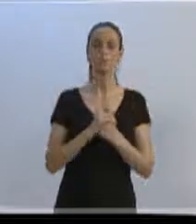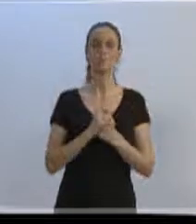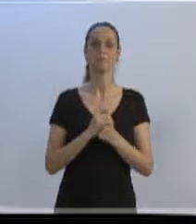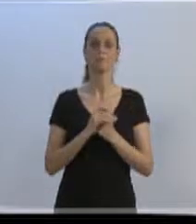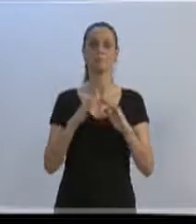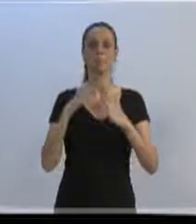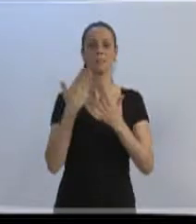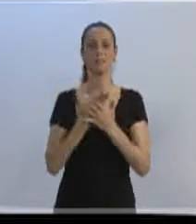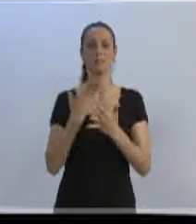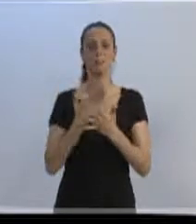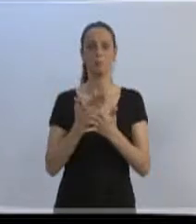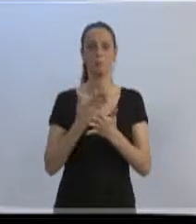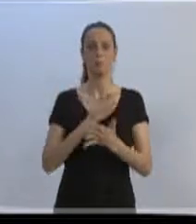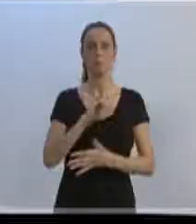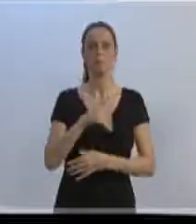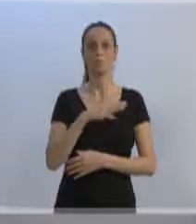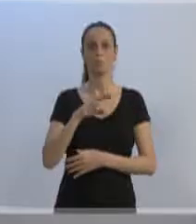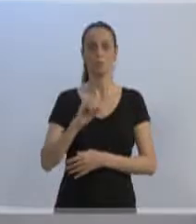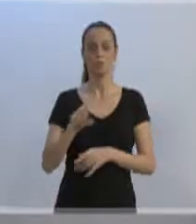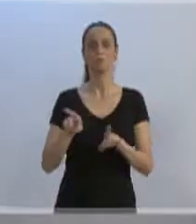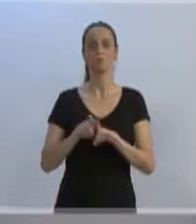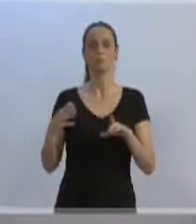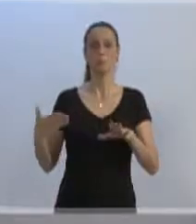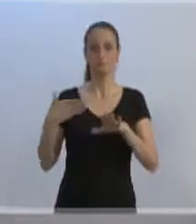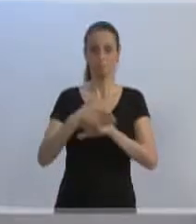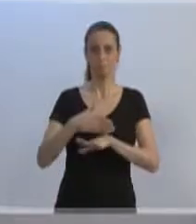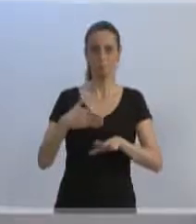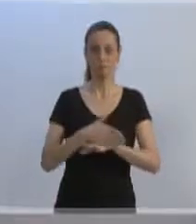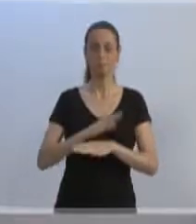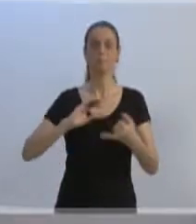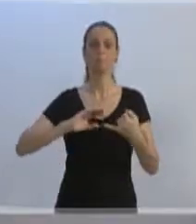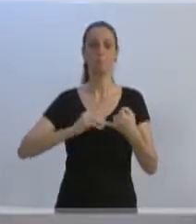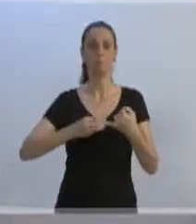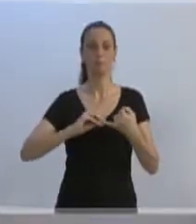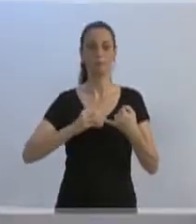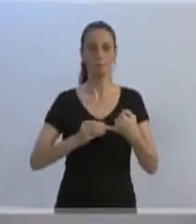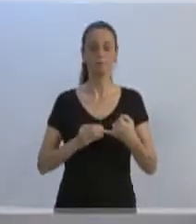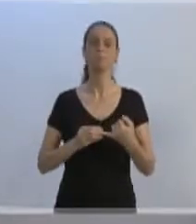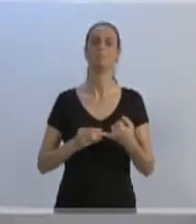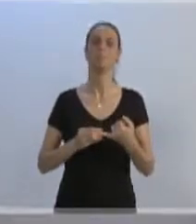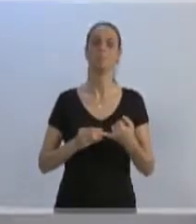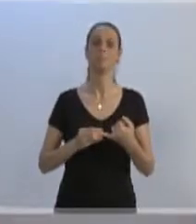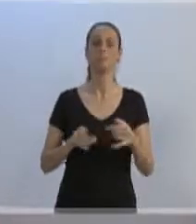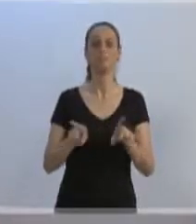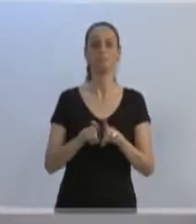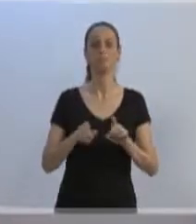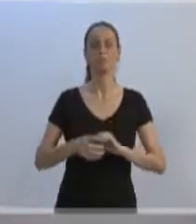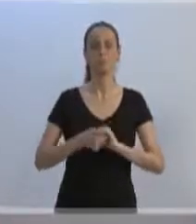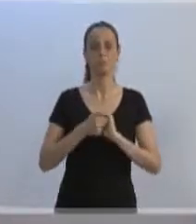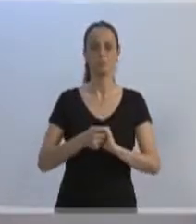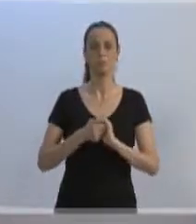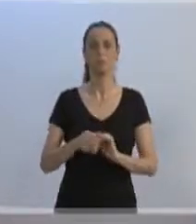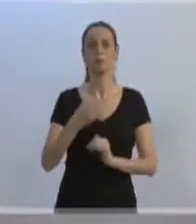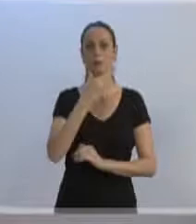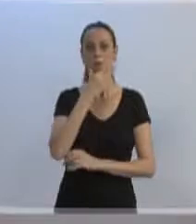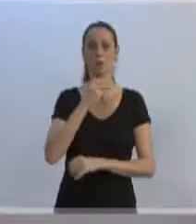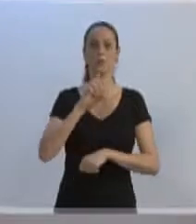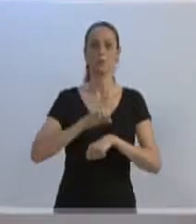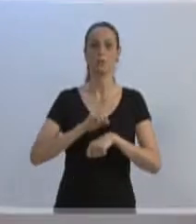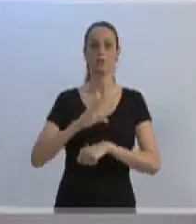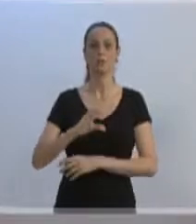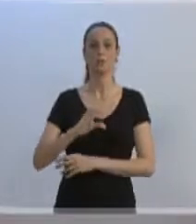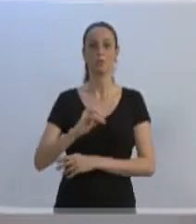professor joão vítima também estivemos participando dessa grande feijoada congraçamento quero que complementar o coronel pereira dos santos